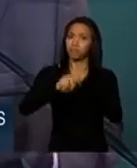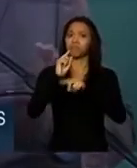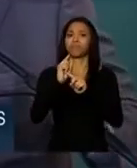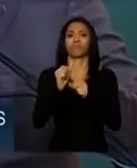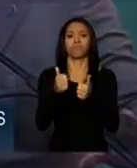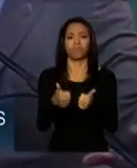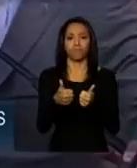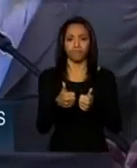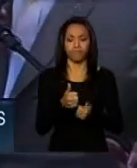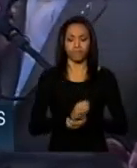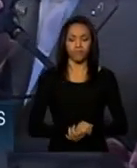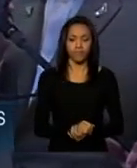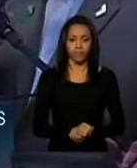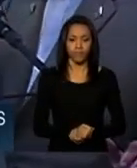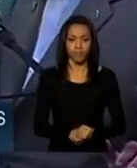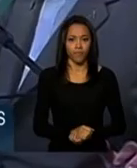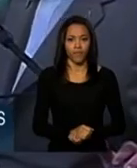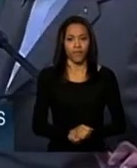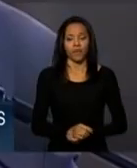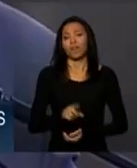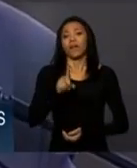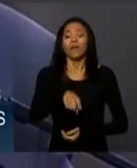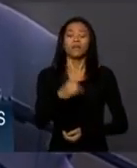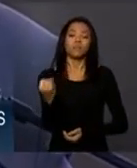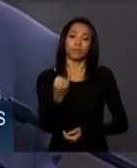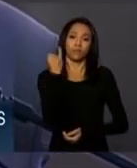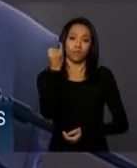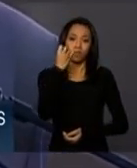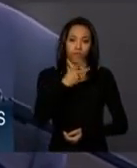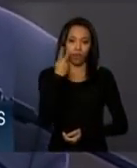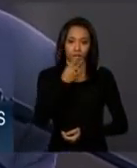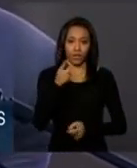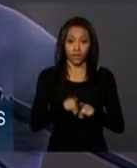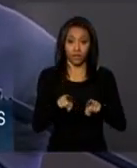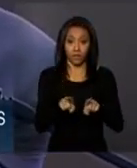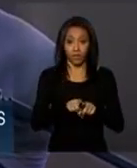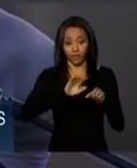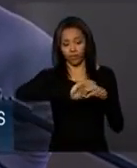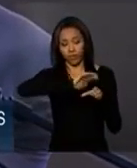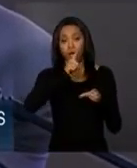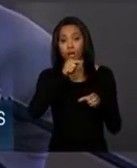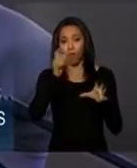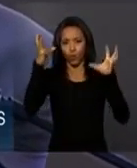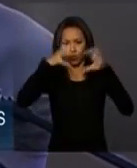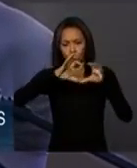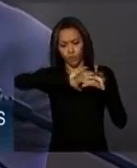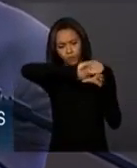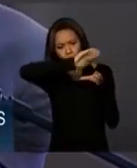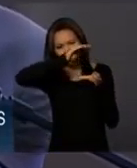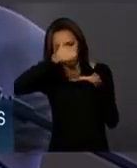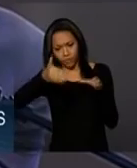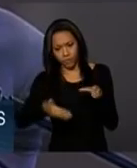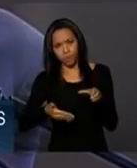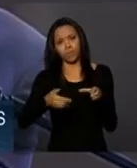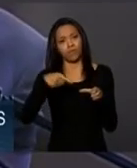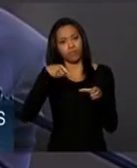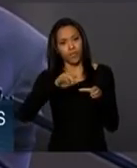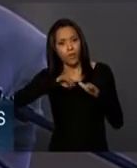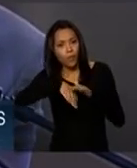Piauí. É importante as cisternas. É uma obra pequena, mas é uma obra que